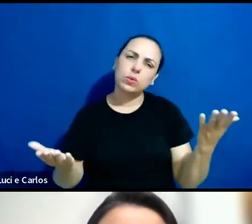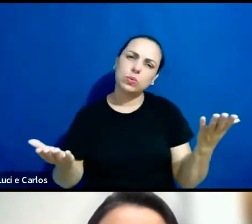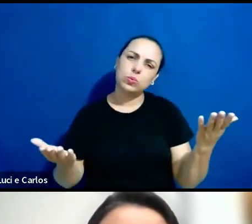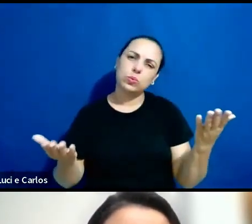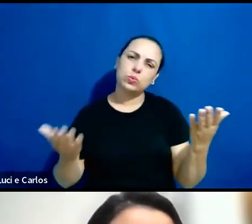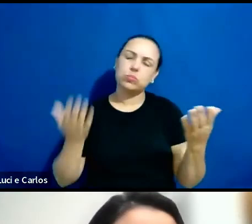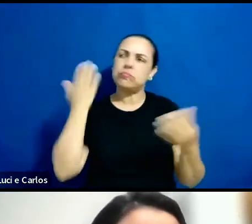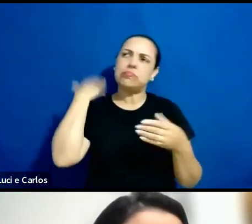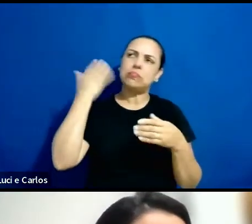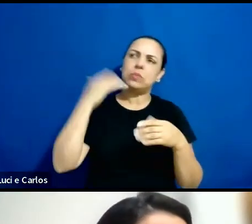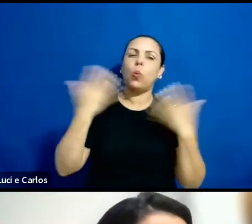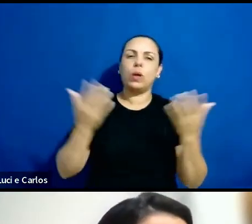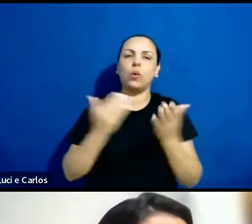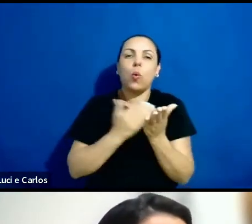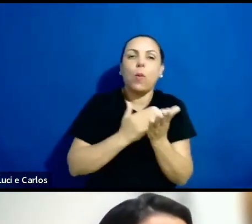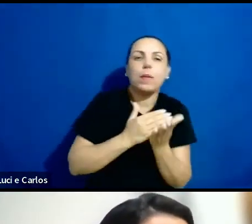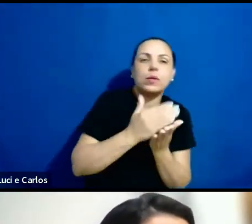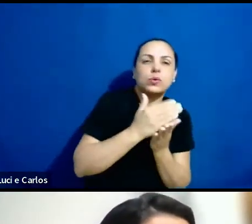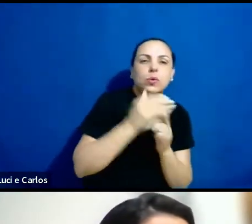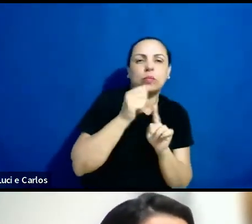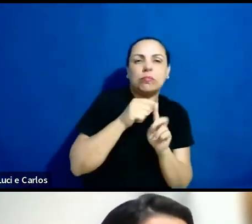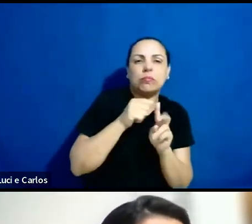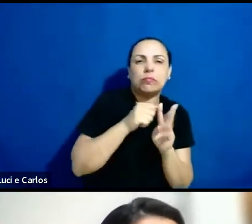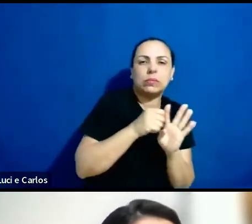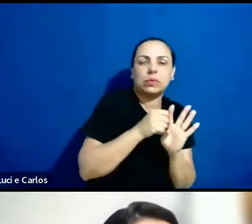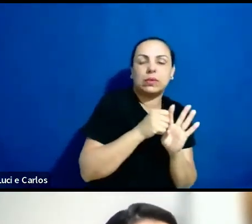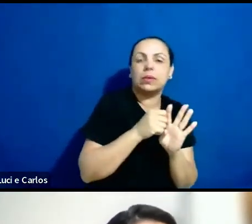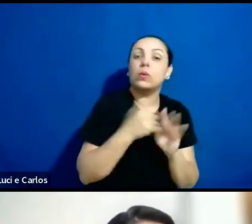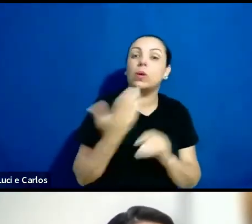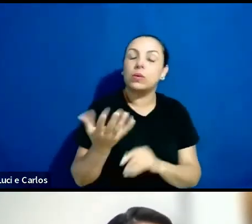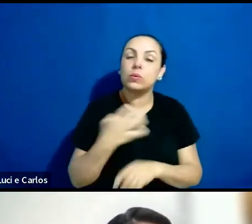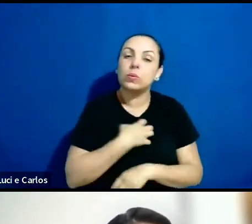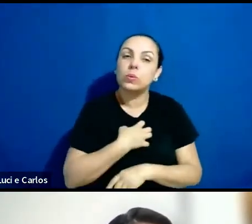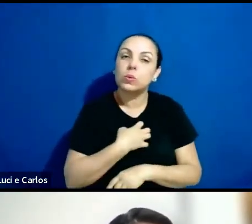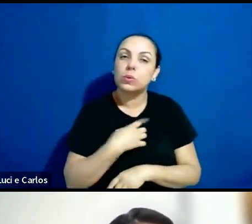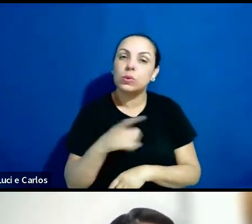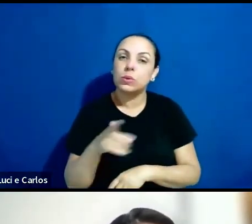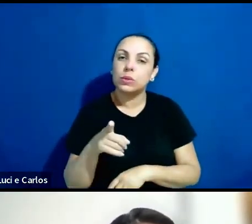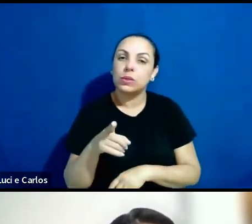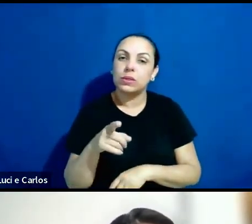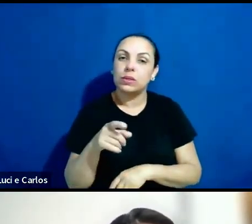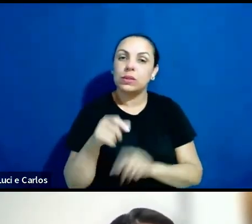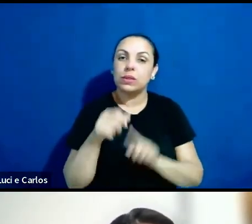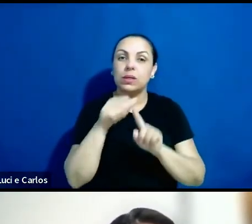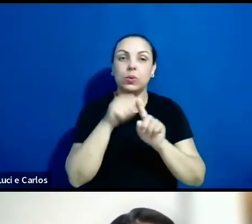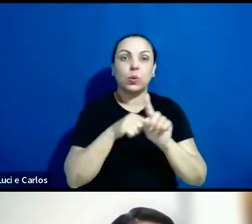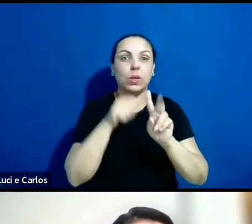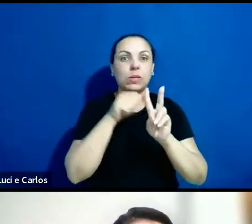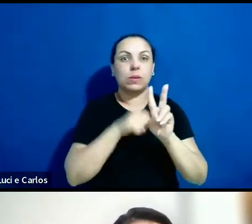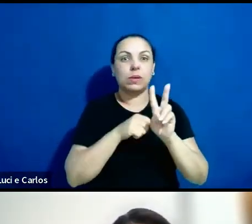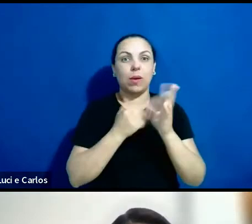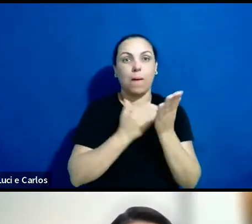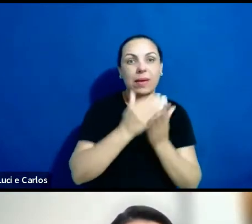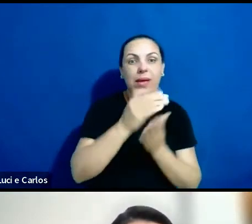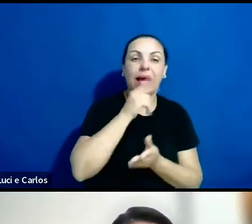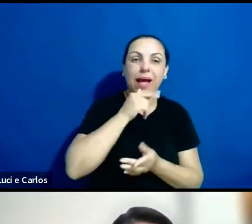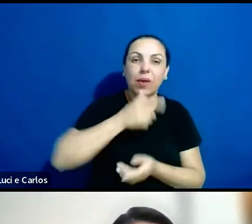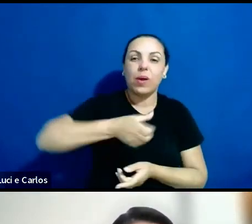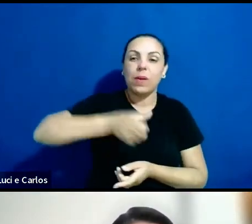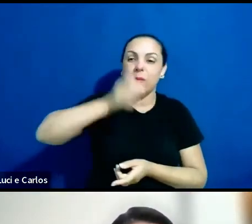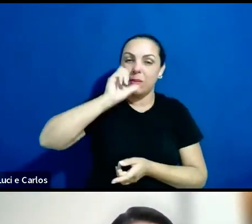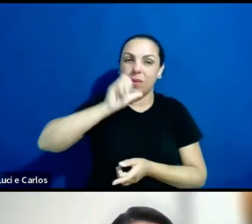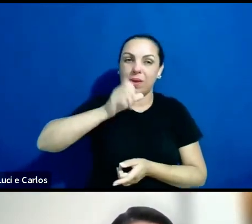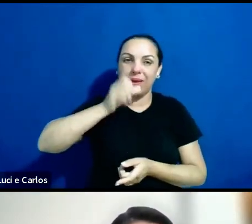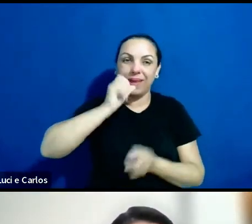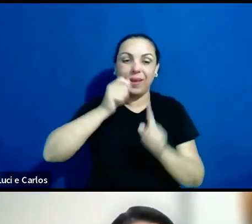certo? Você 2 teve essa meses. sensação? 2 meses. Em 2 Olha, meses, em